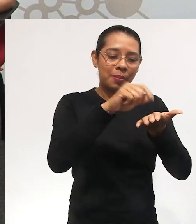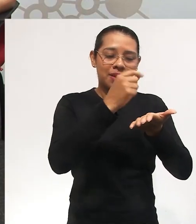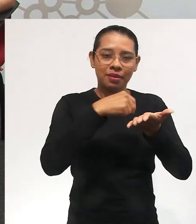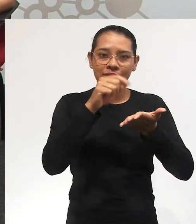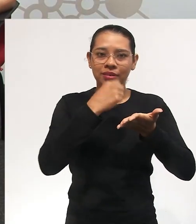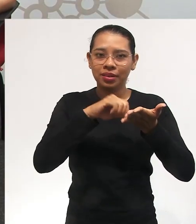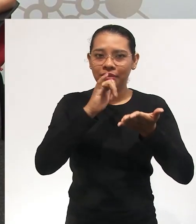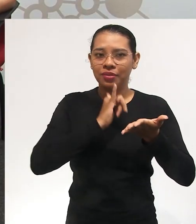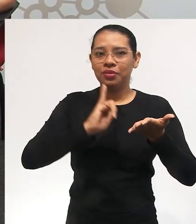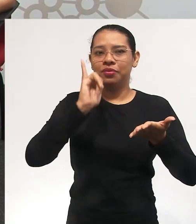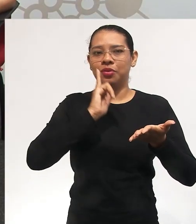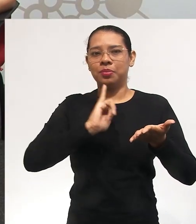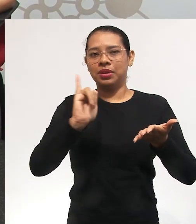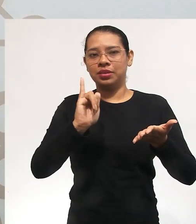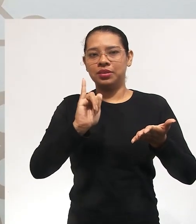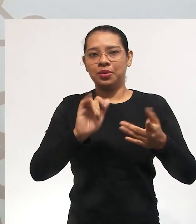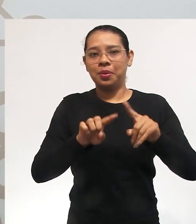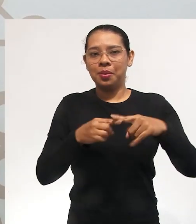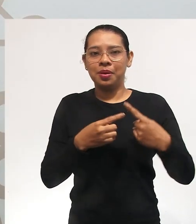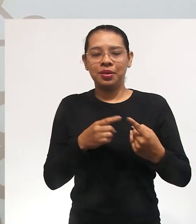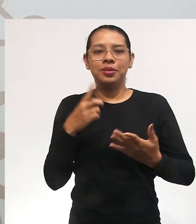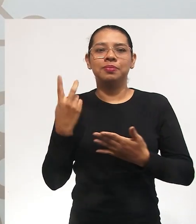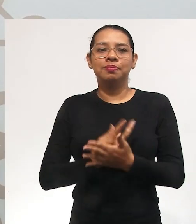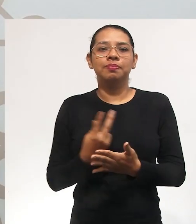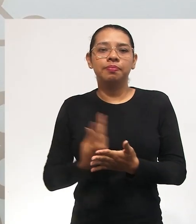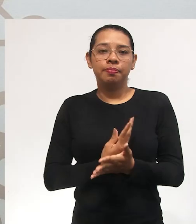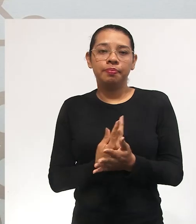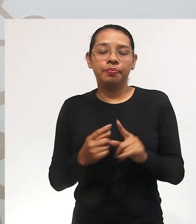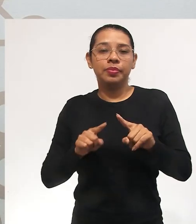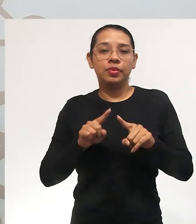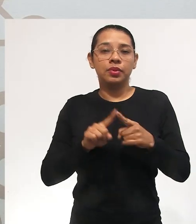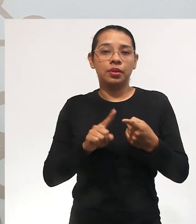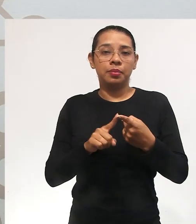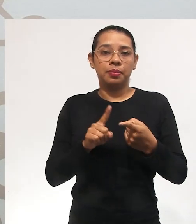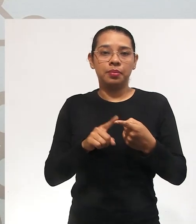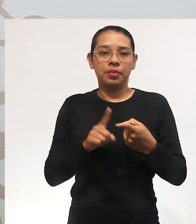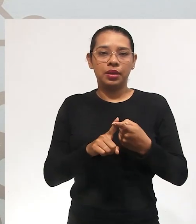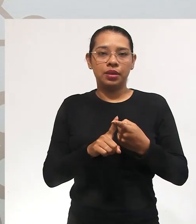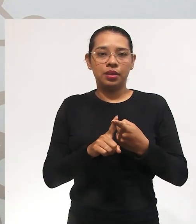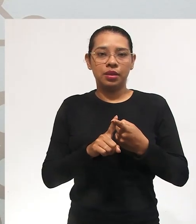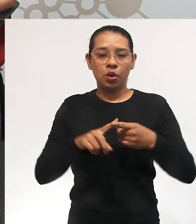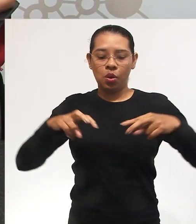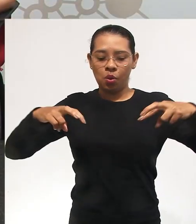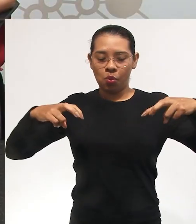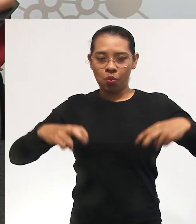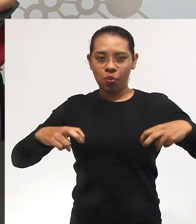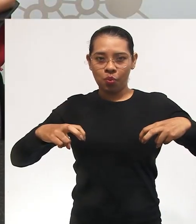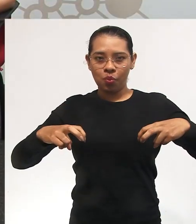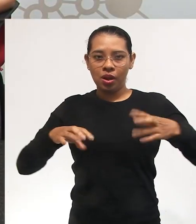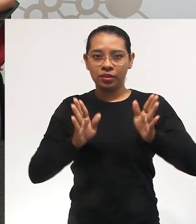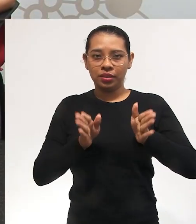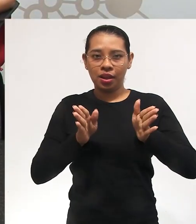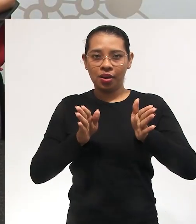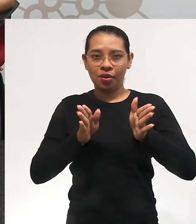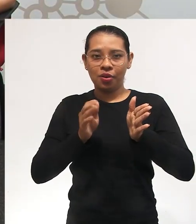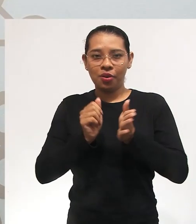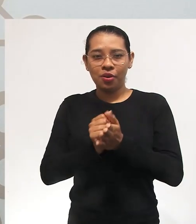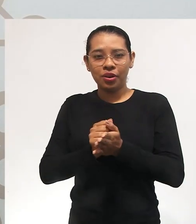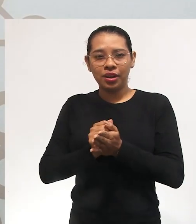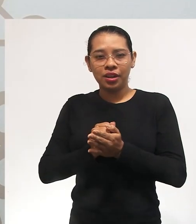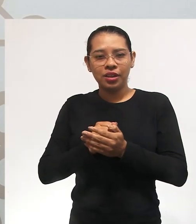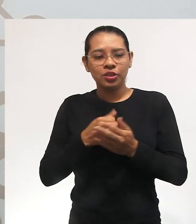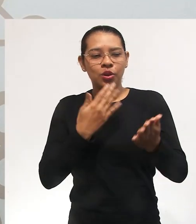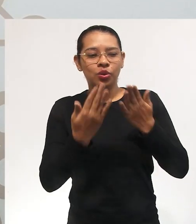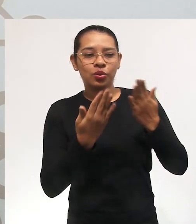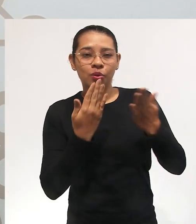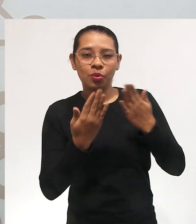pedido. E outra, na parte da entrevista oral, eles não conseguiam se expressar bem. Sim. Então, aquilo ali eu